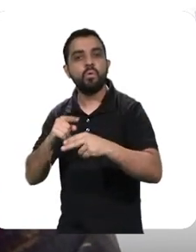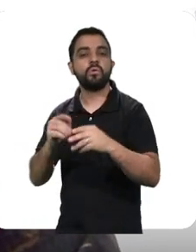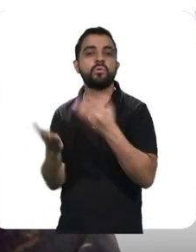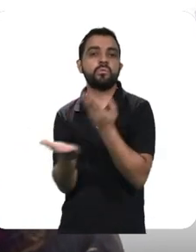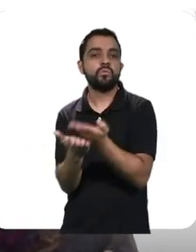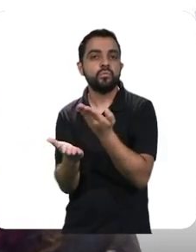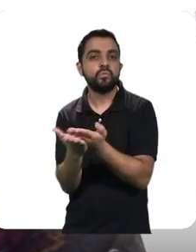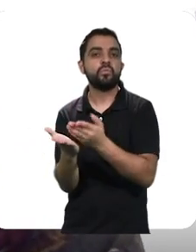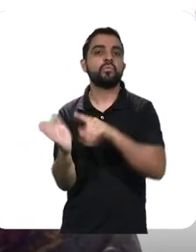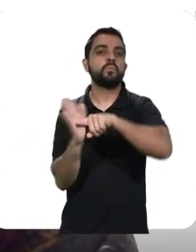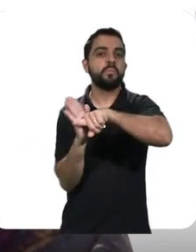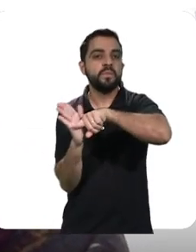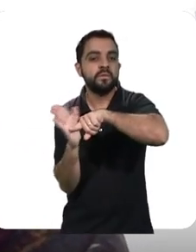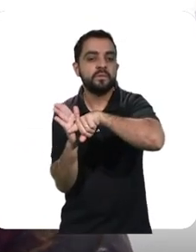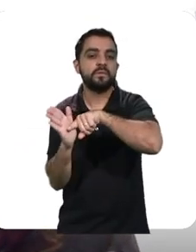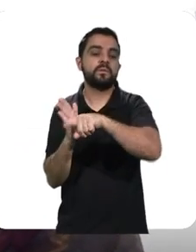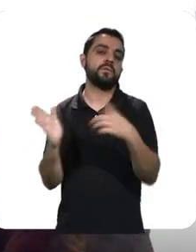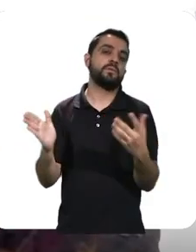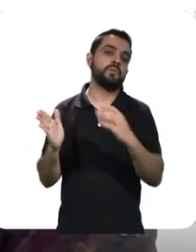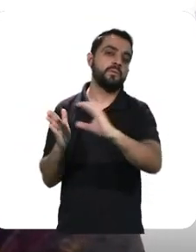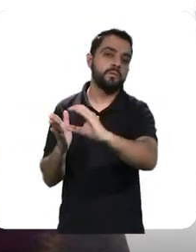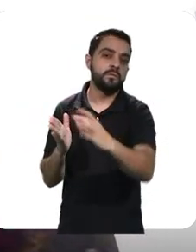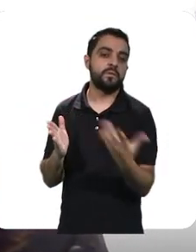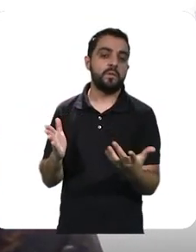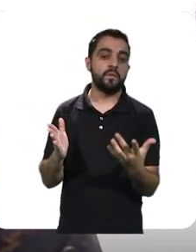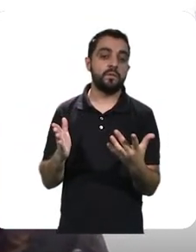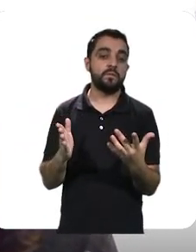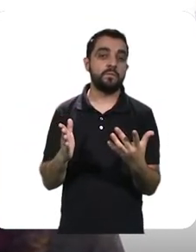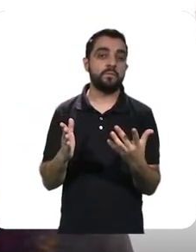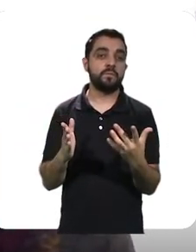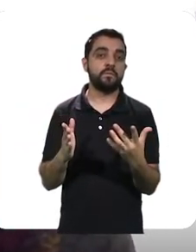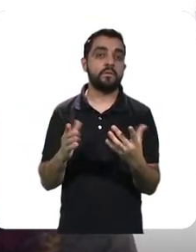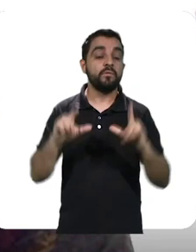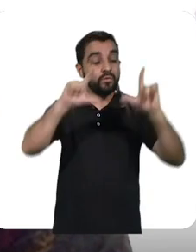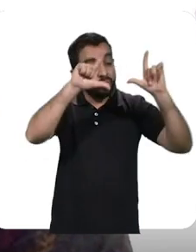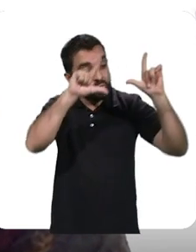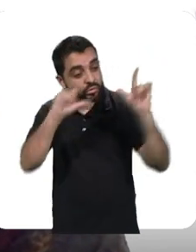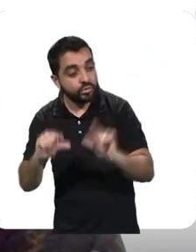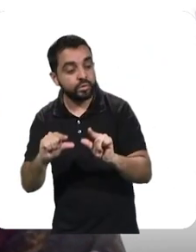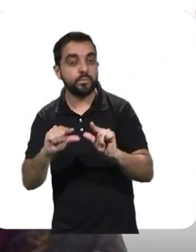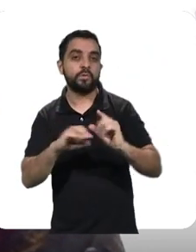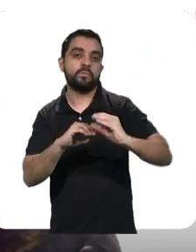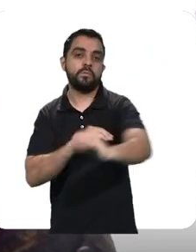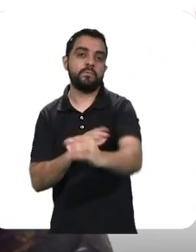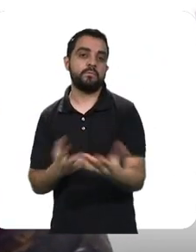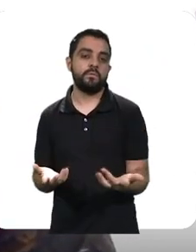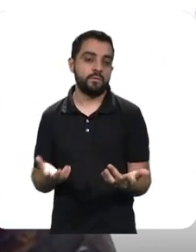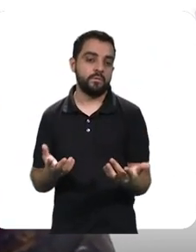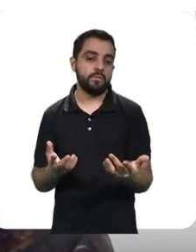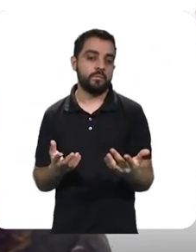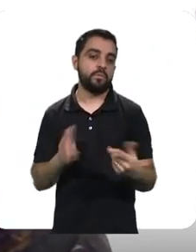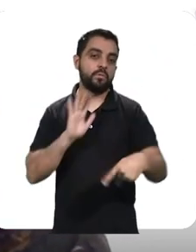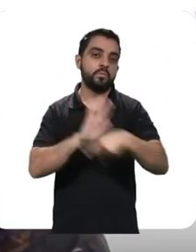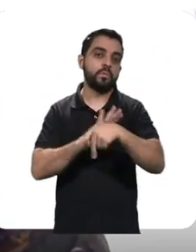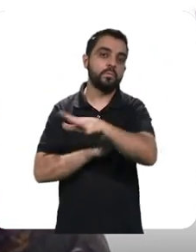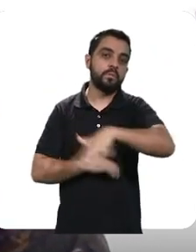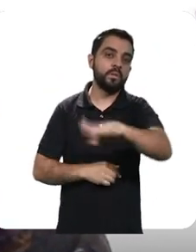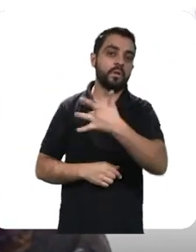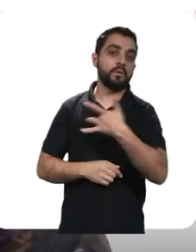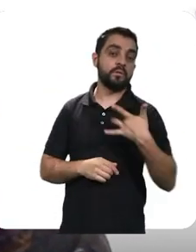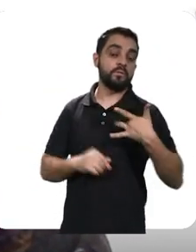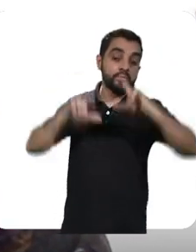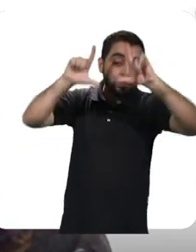tecnologia, um enxugamento do SUS. De um ano para o outro, a gente teve redução orçamentária na